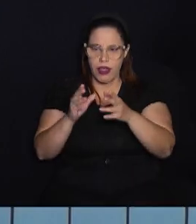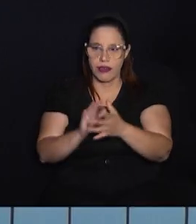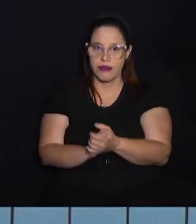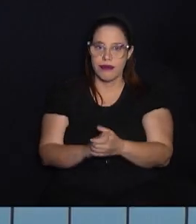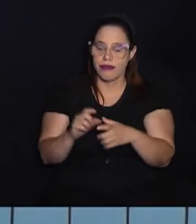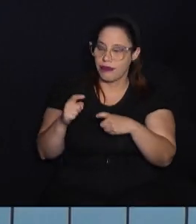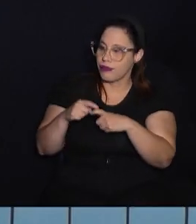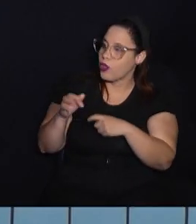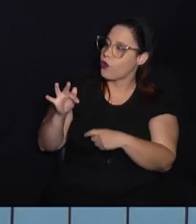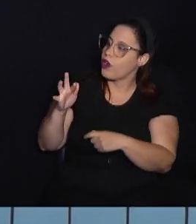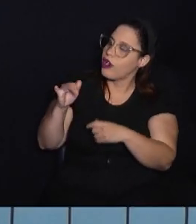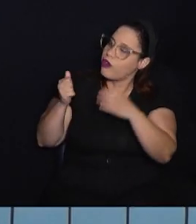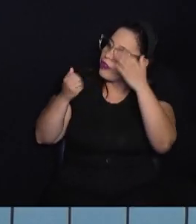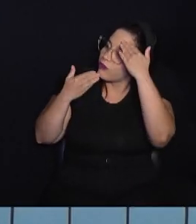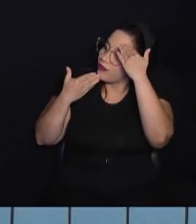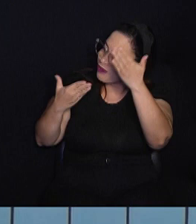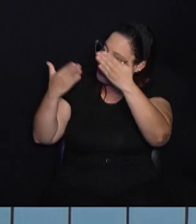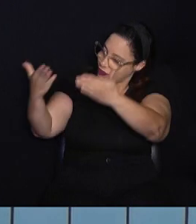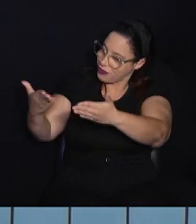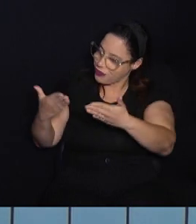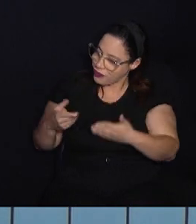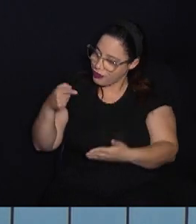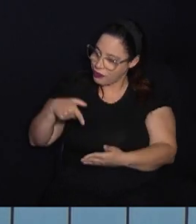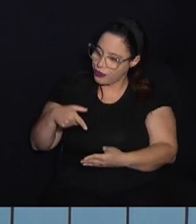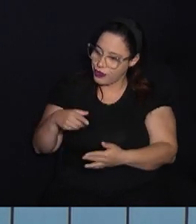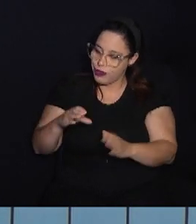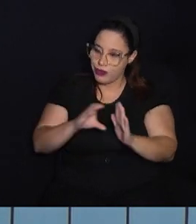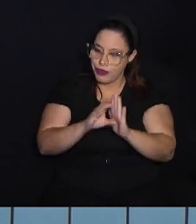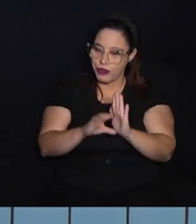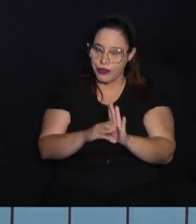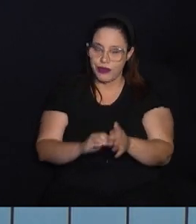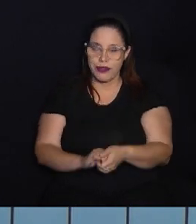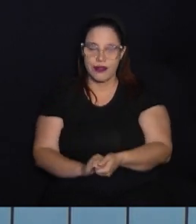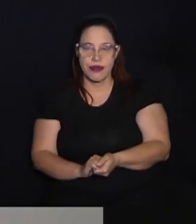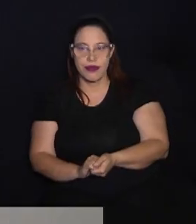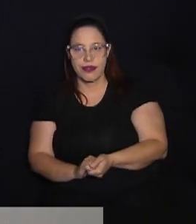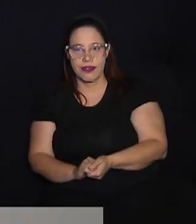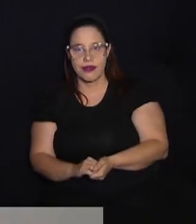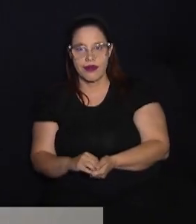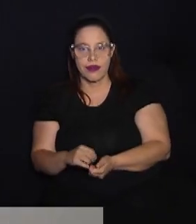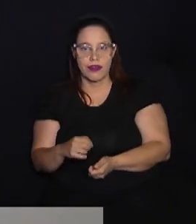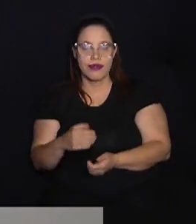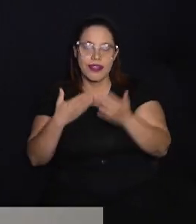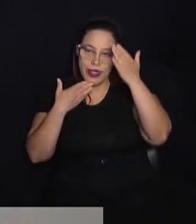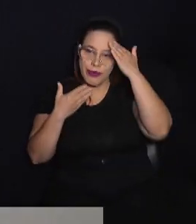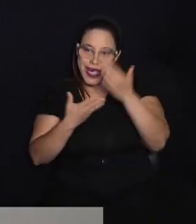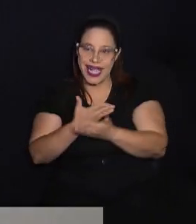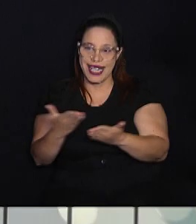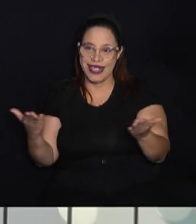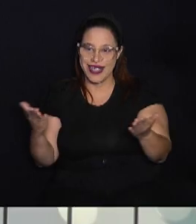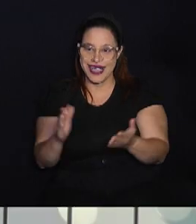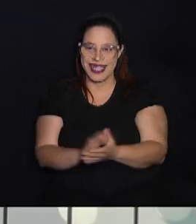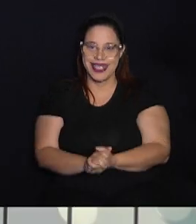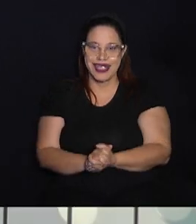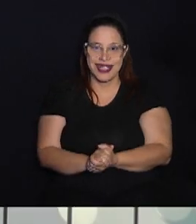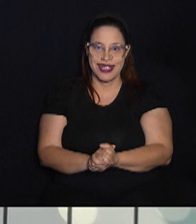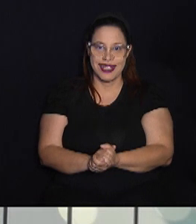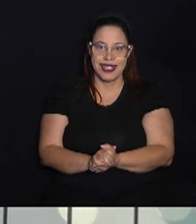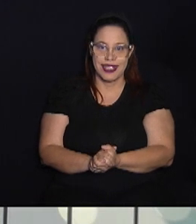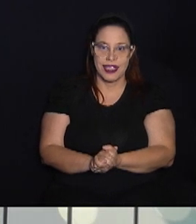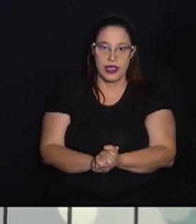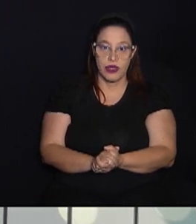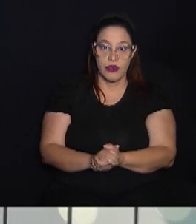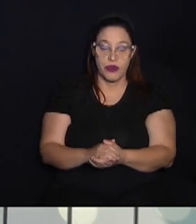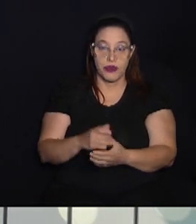Doutora Flávia, muito obrigada pela sua participação aqui no nosso programa. Obrigada a vocês.